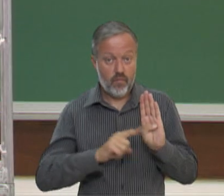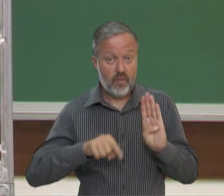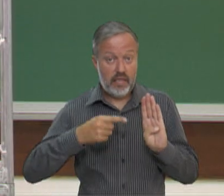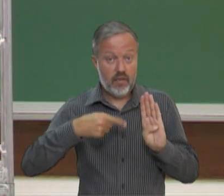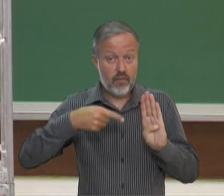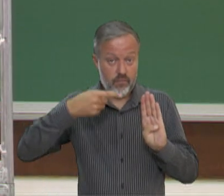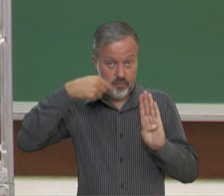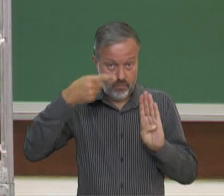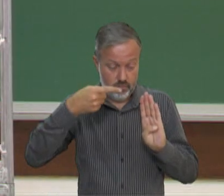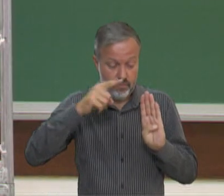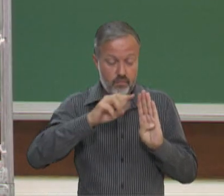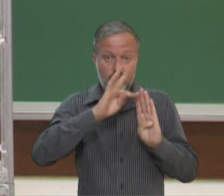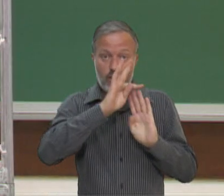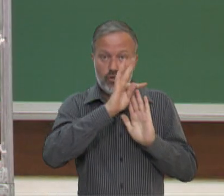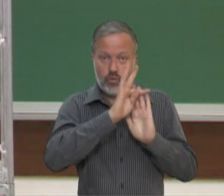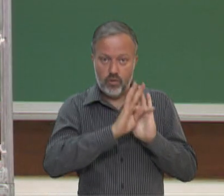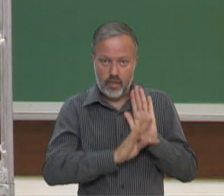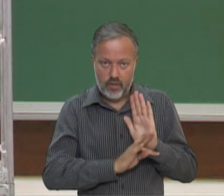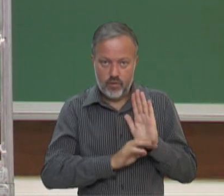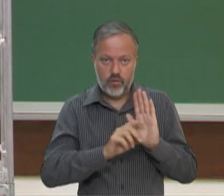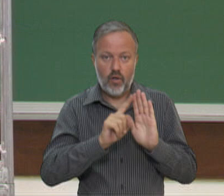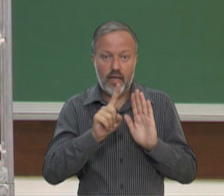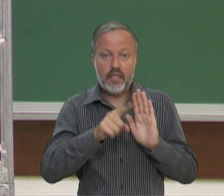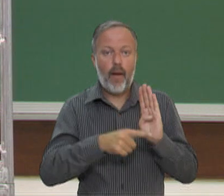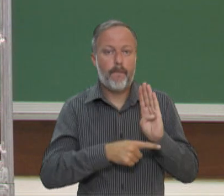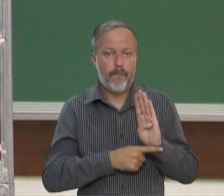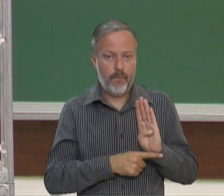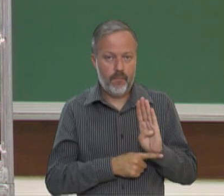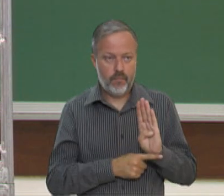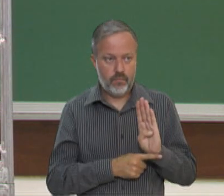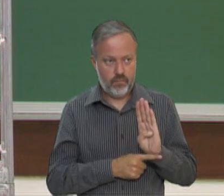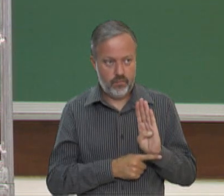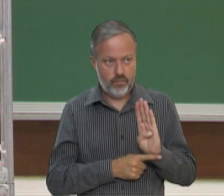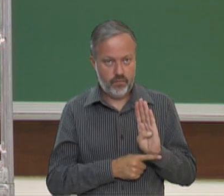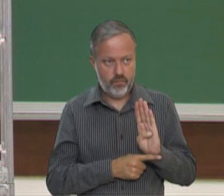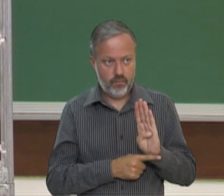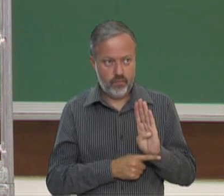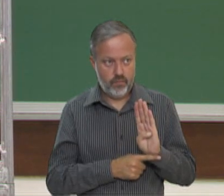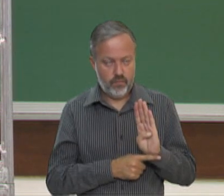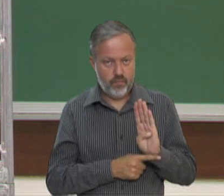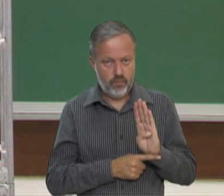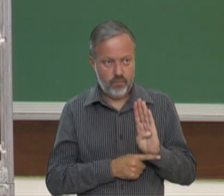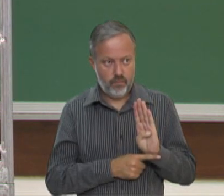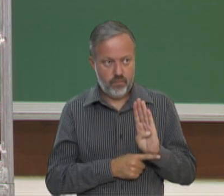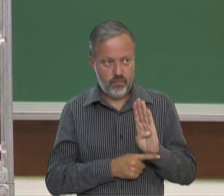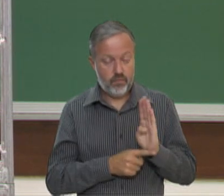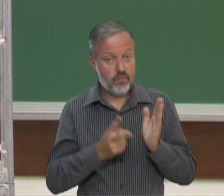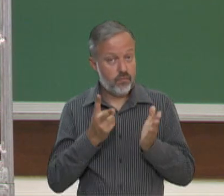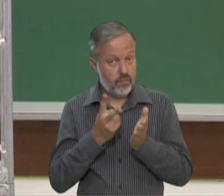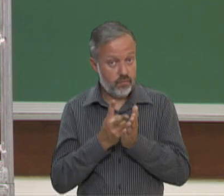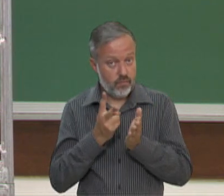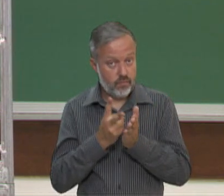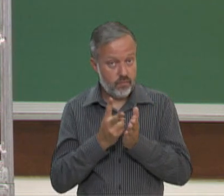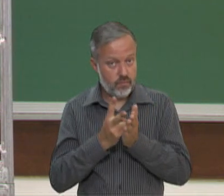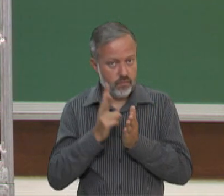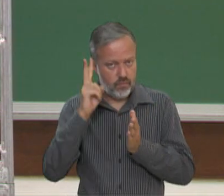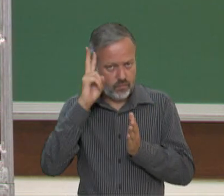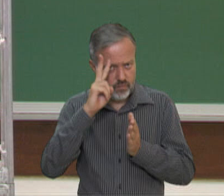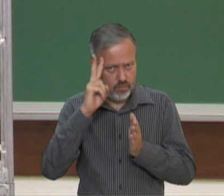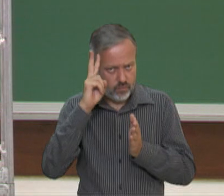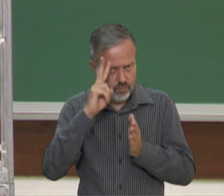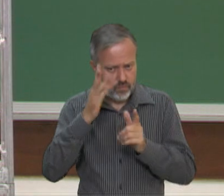está ali, é o desenvolvimento do texto da notícia. A gente sempre vai lembrar isso quando lê uma